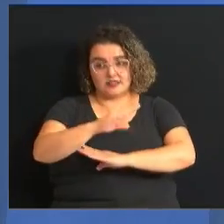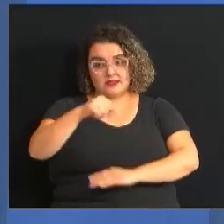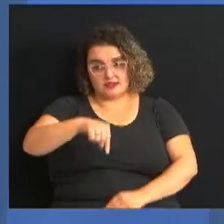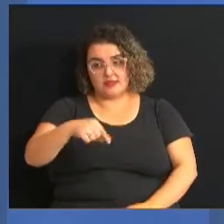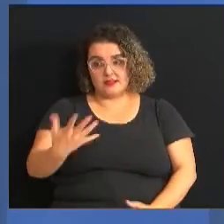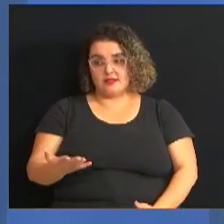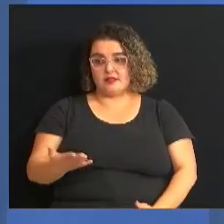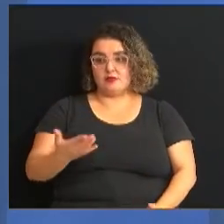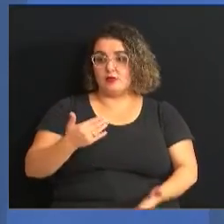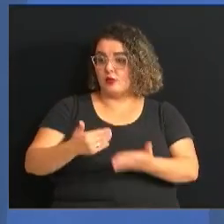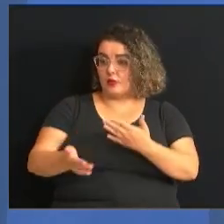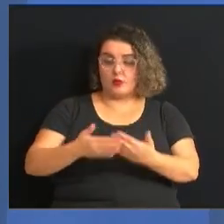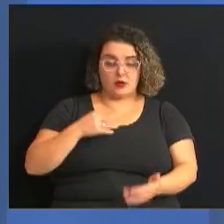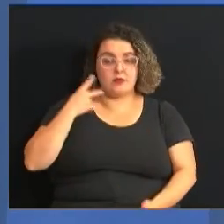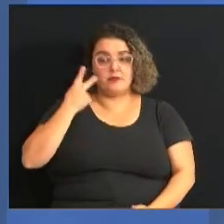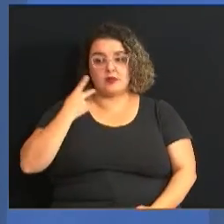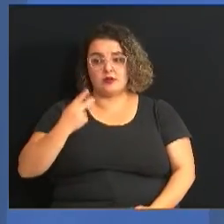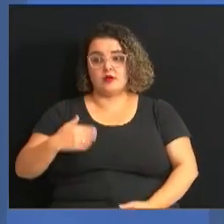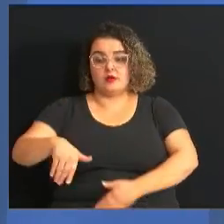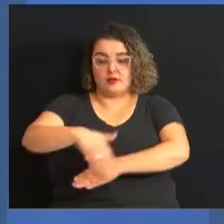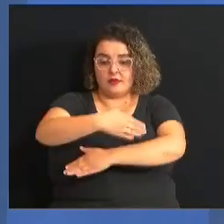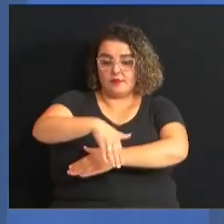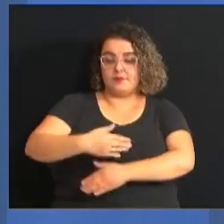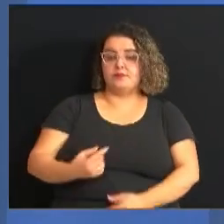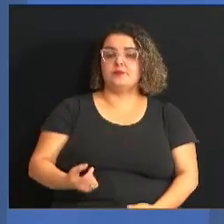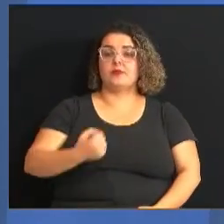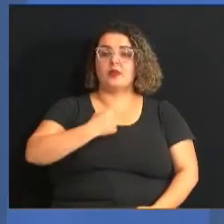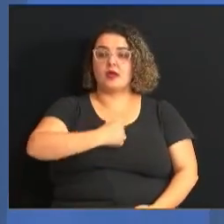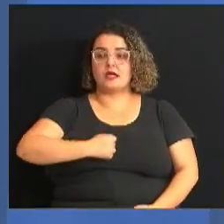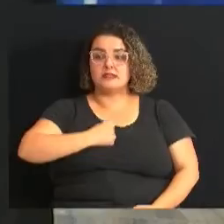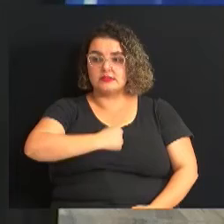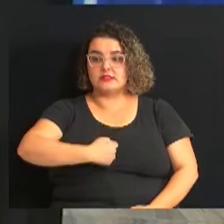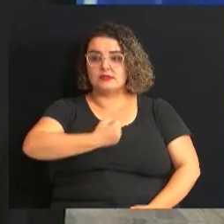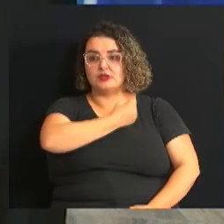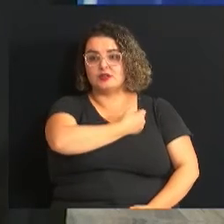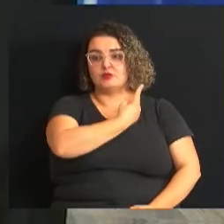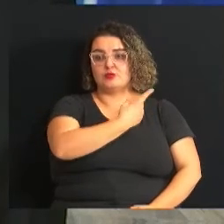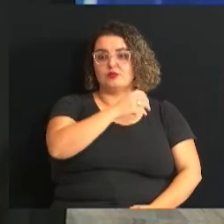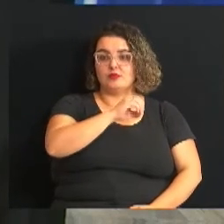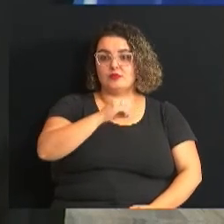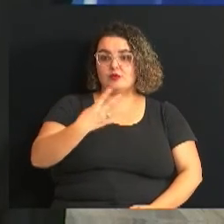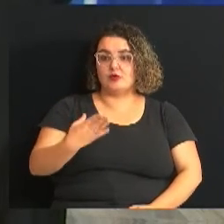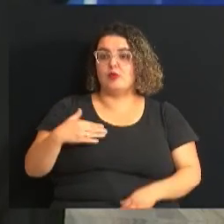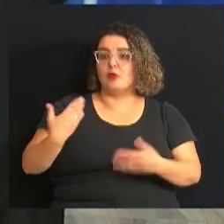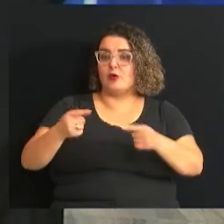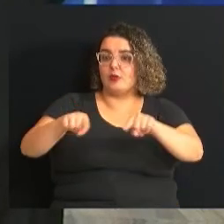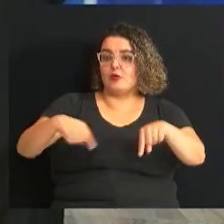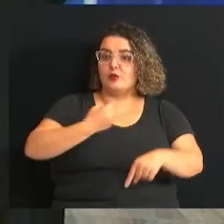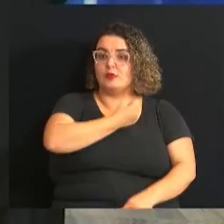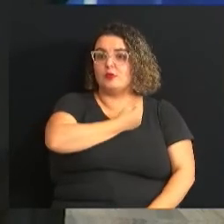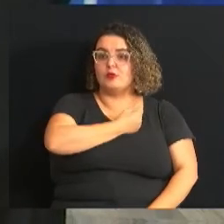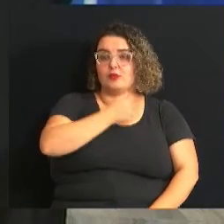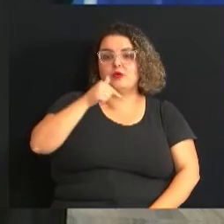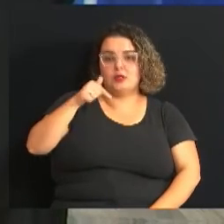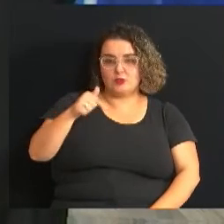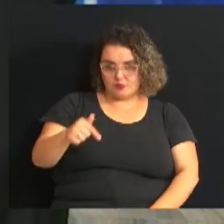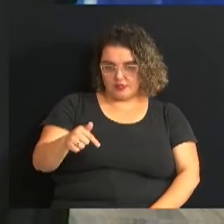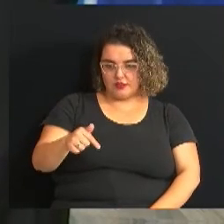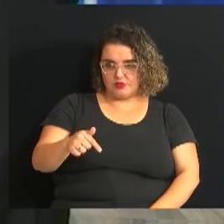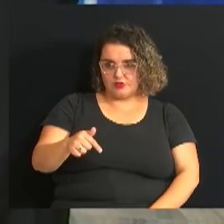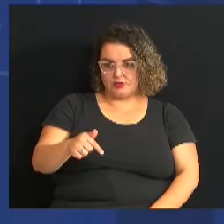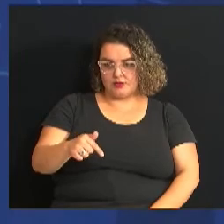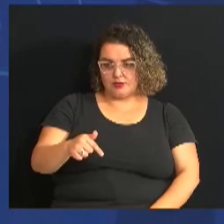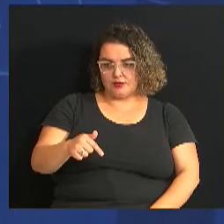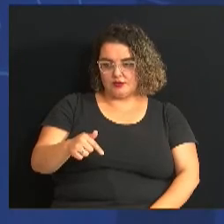um dos parlamentares, é Avenida da Saudade, 1004. Qual é o número do seu gabinete, vereador? É o gabinete 7, né?